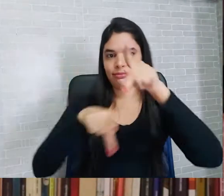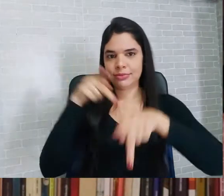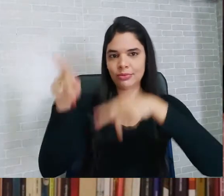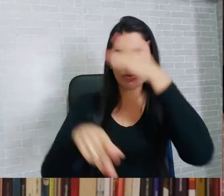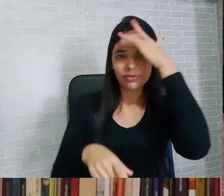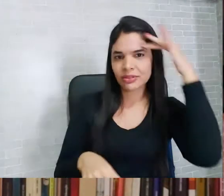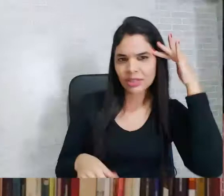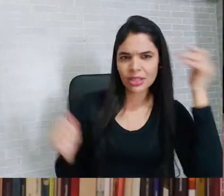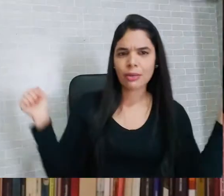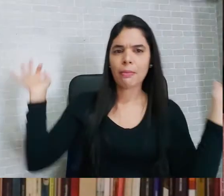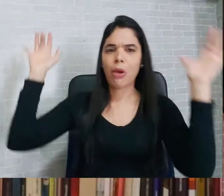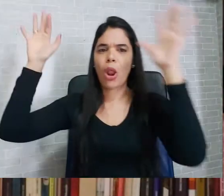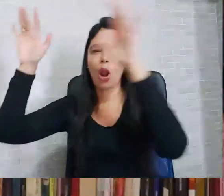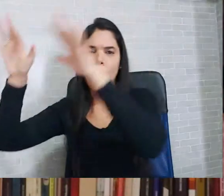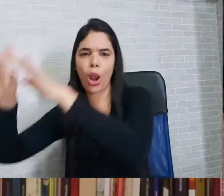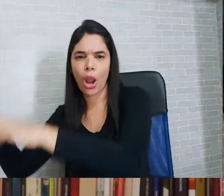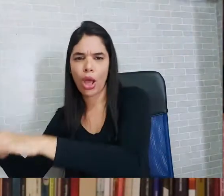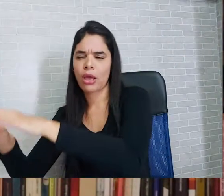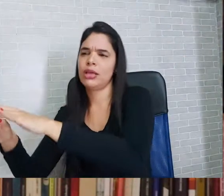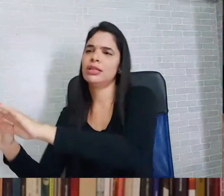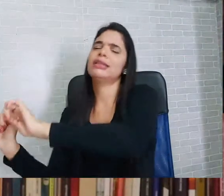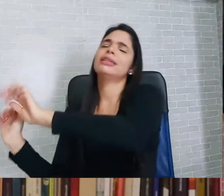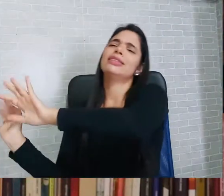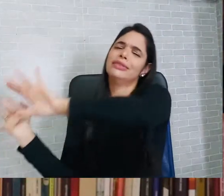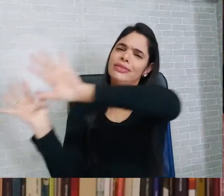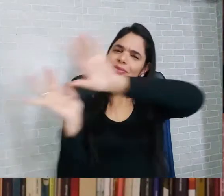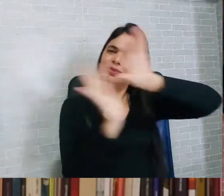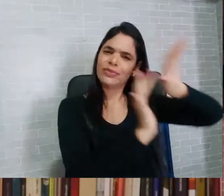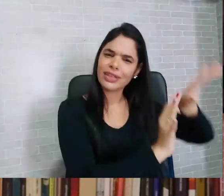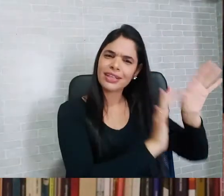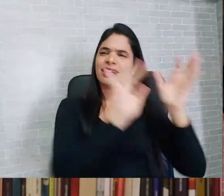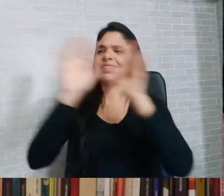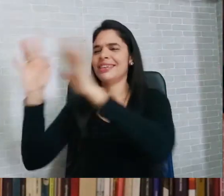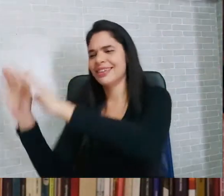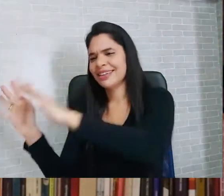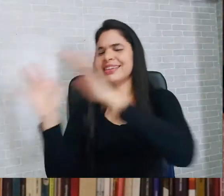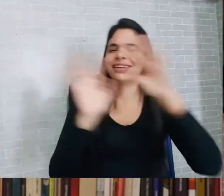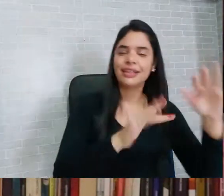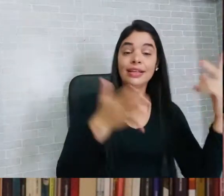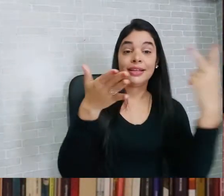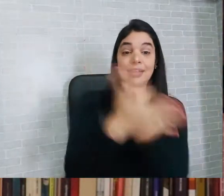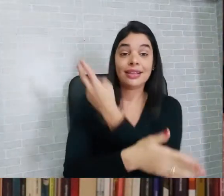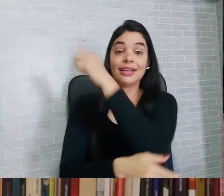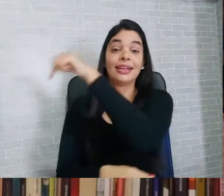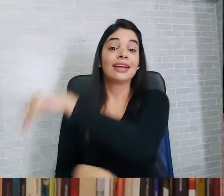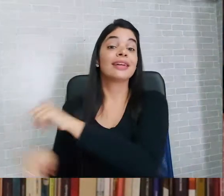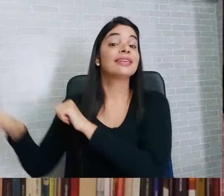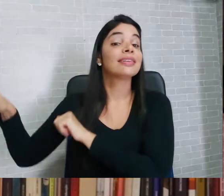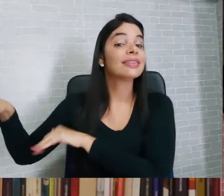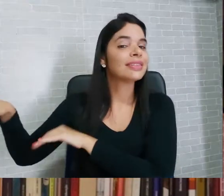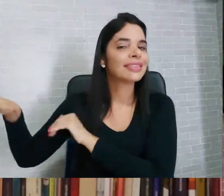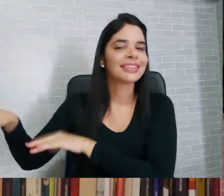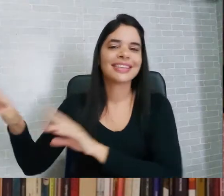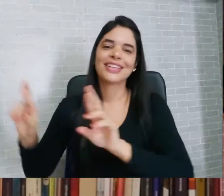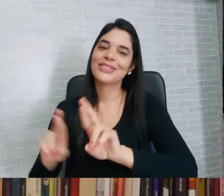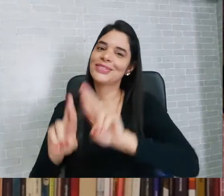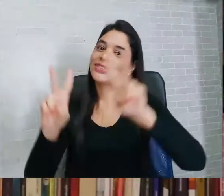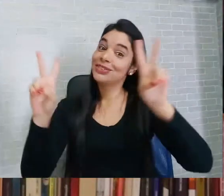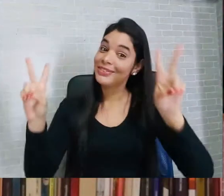as migrações de povos muito diferentes que aconteceram na Guiana Francesa não